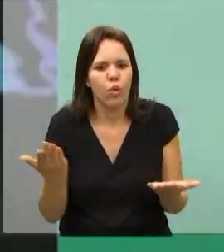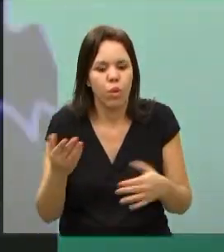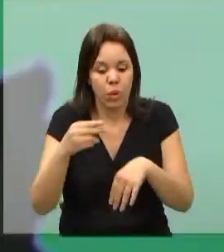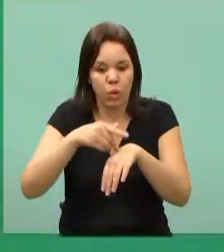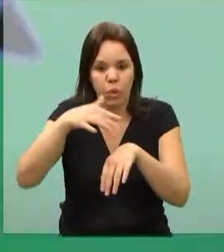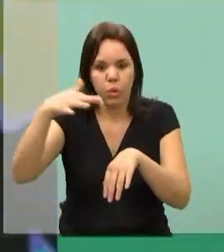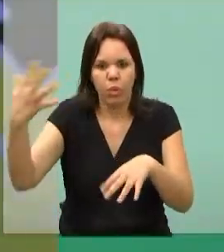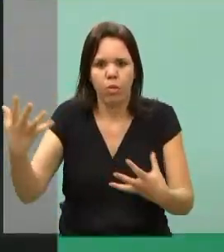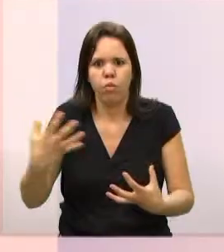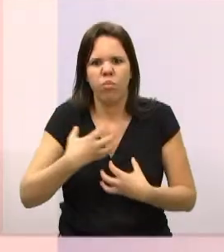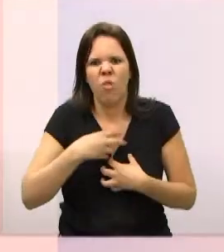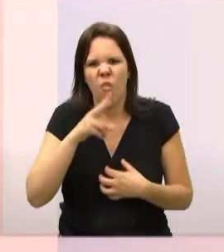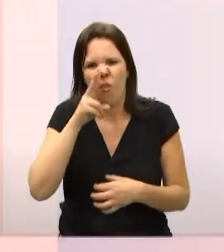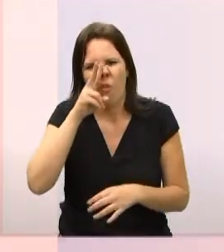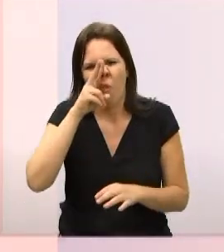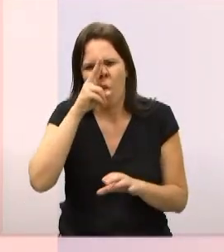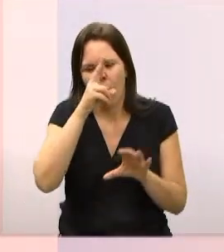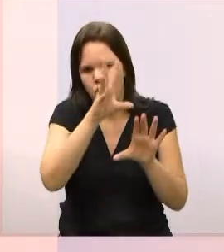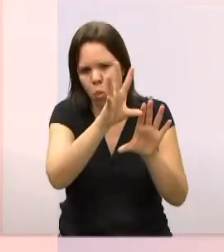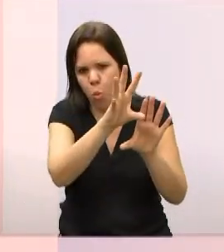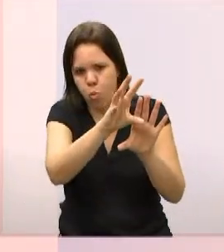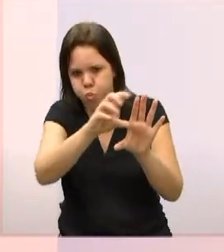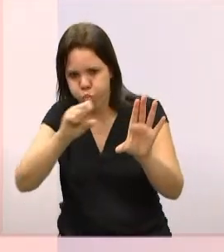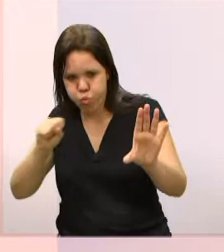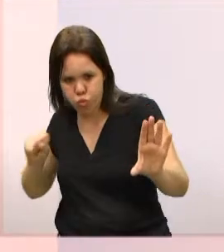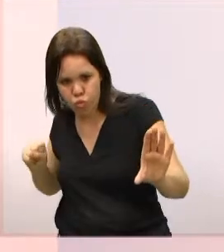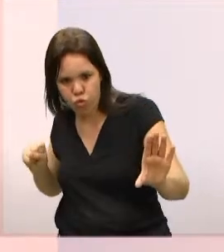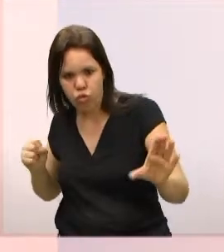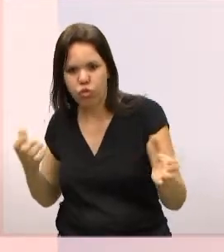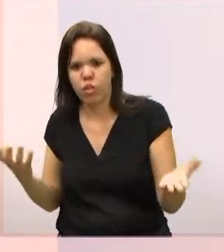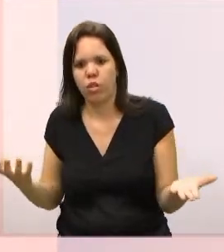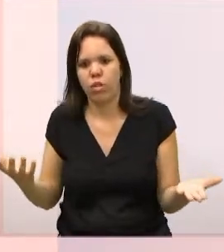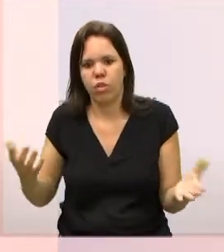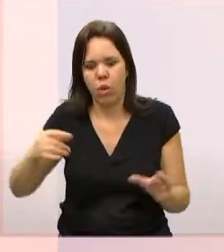Cristalina sentiu uma força puxando-a para baixo.